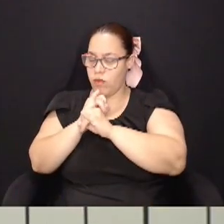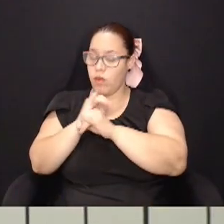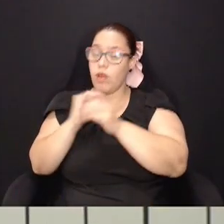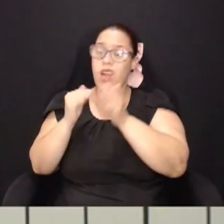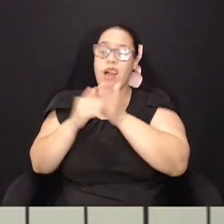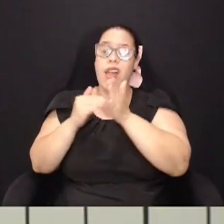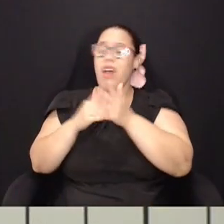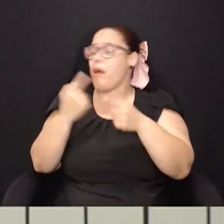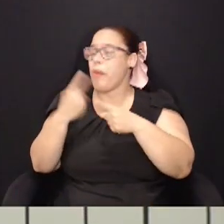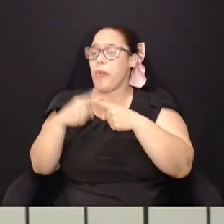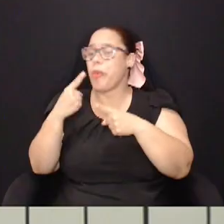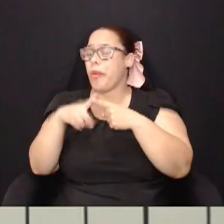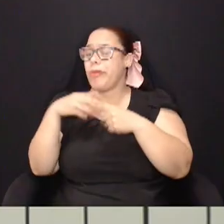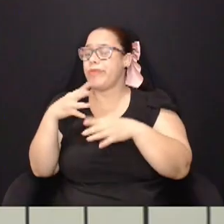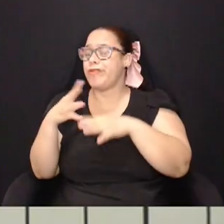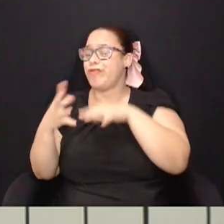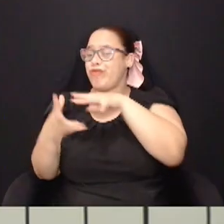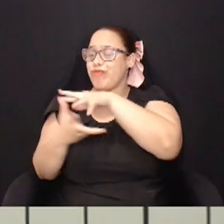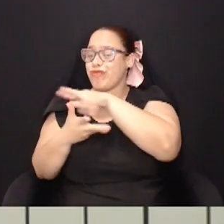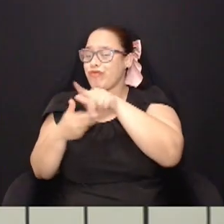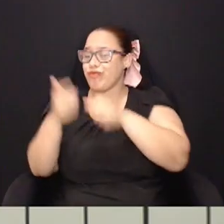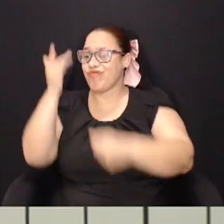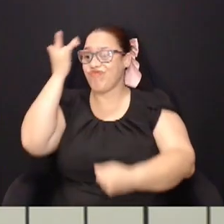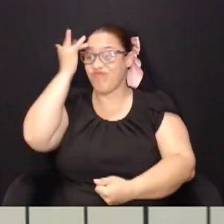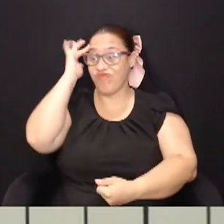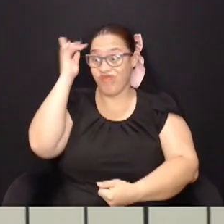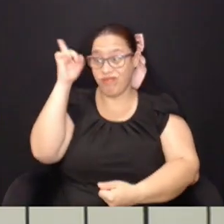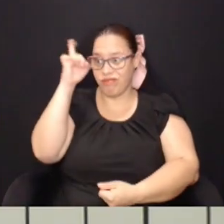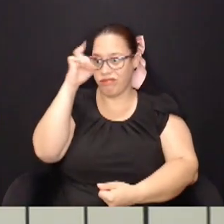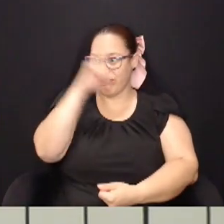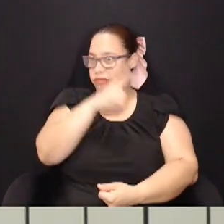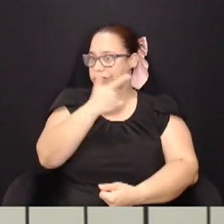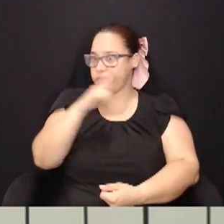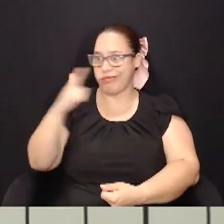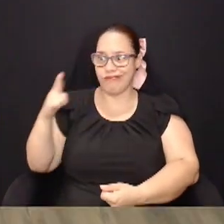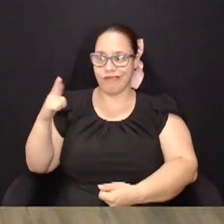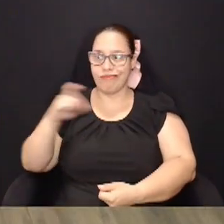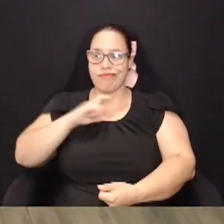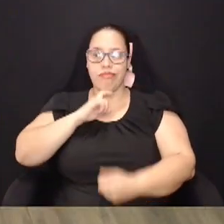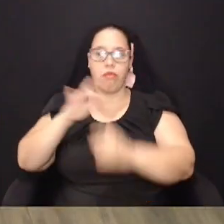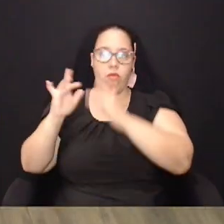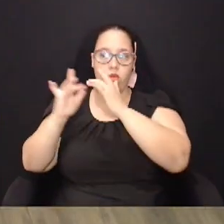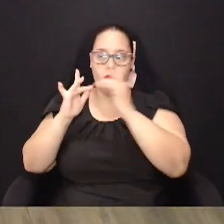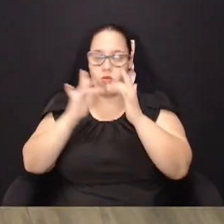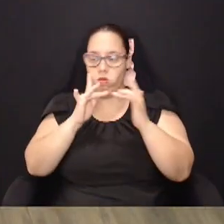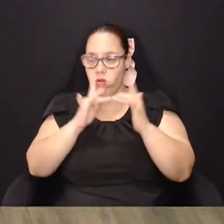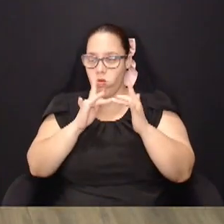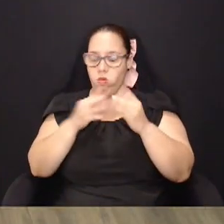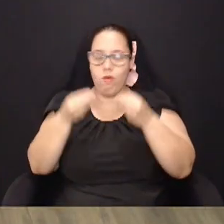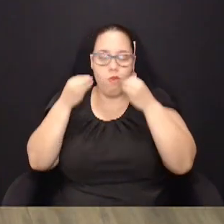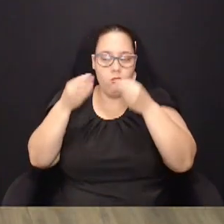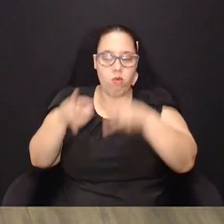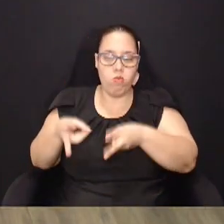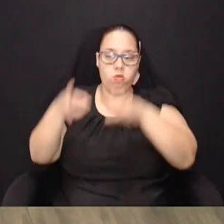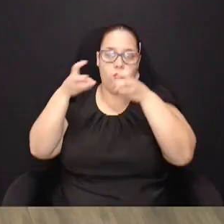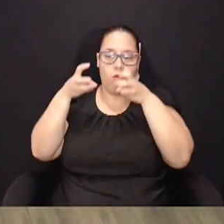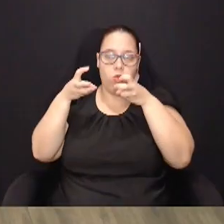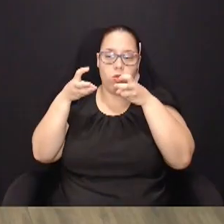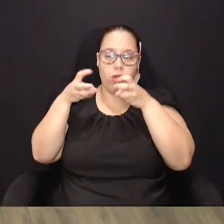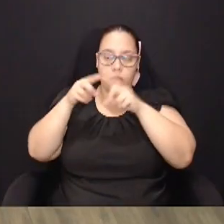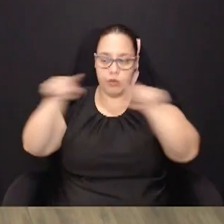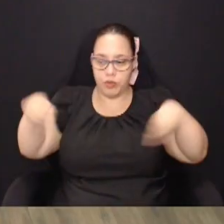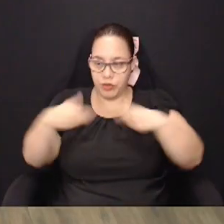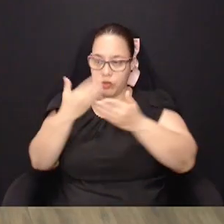que nós vivemos, eu acho difícil que elas não tenham nenhum contato. Então, como que você enxerga, até em sala de aula, como é que